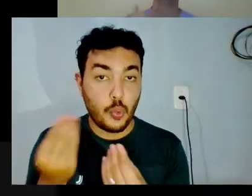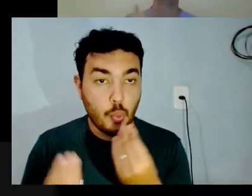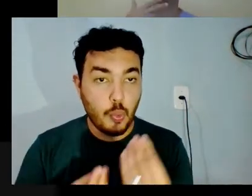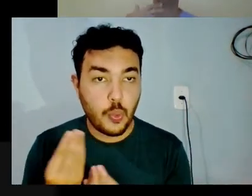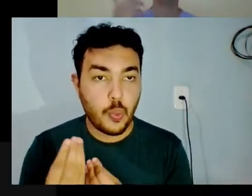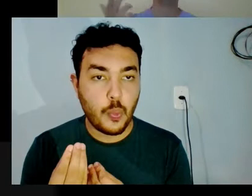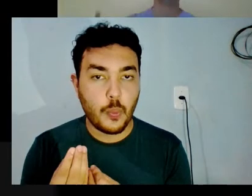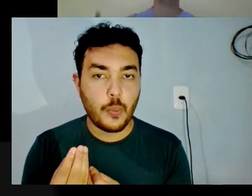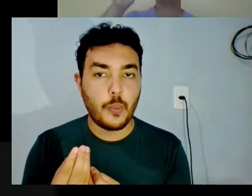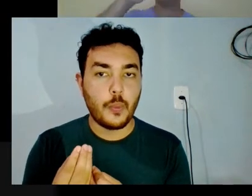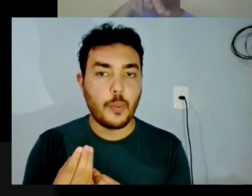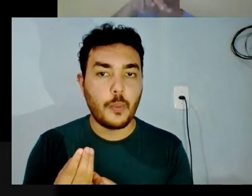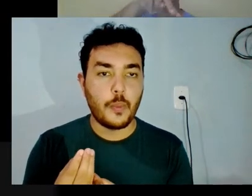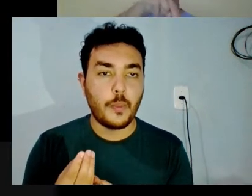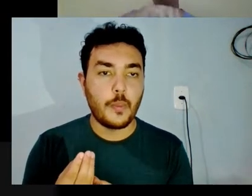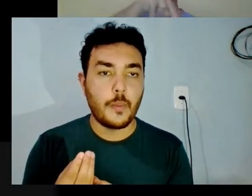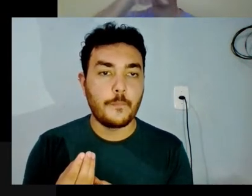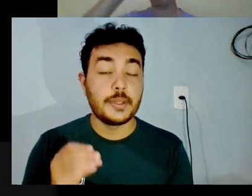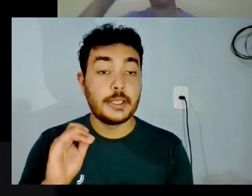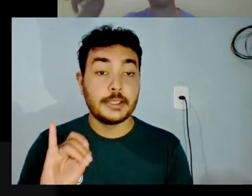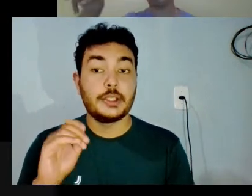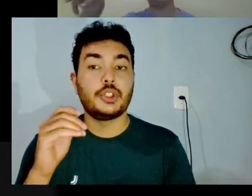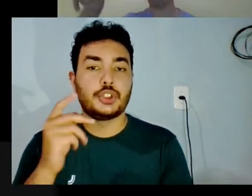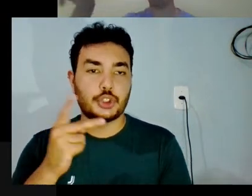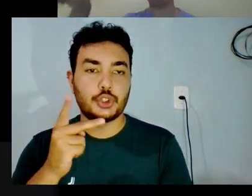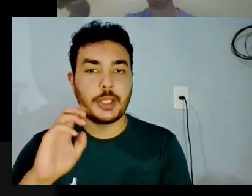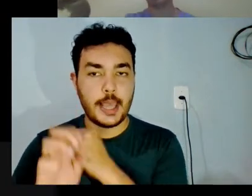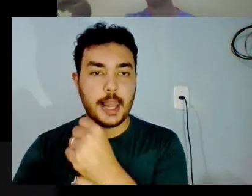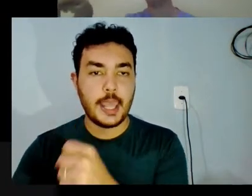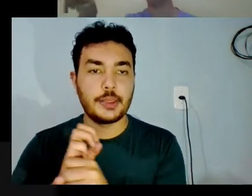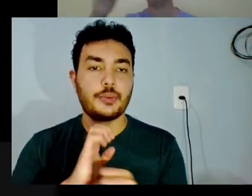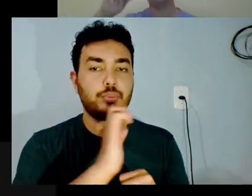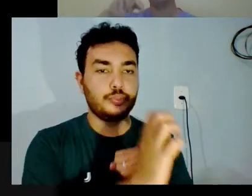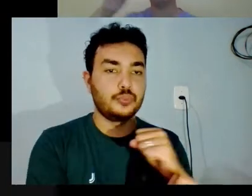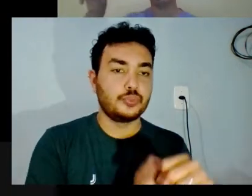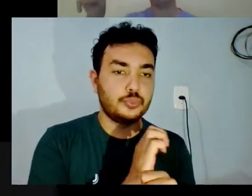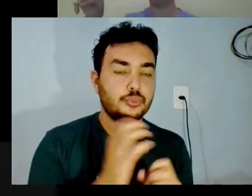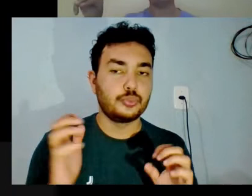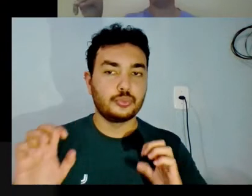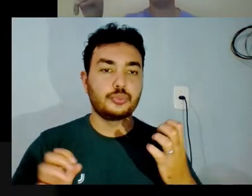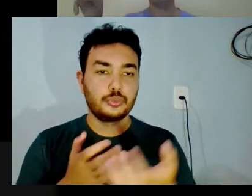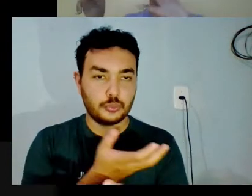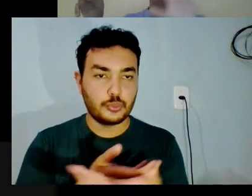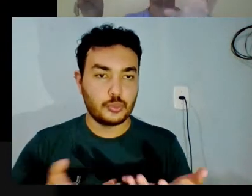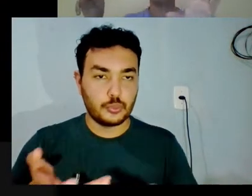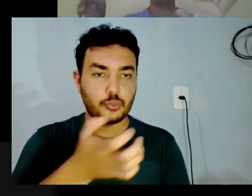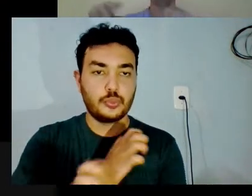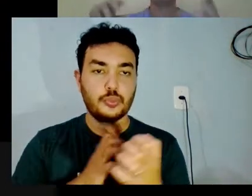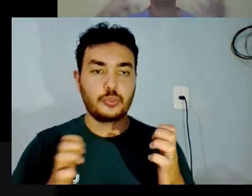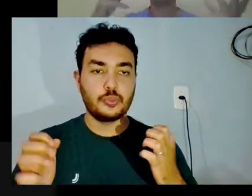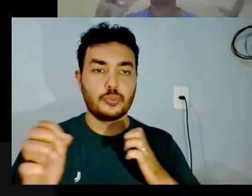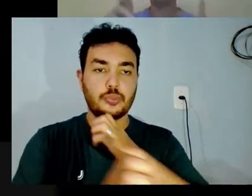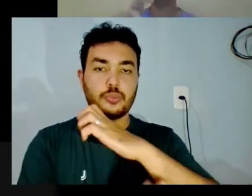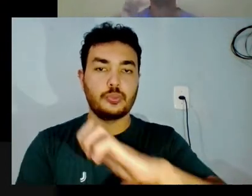caráter iônico, por quê? Porque, teoricamente, se os dois elétrons estão ocupando um outro átomo, né, o átomo B, por exemplo, teoricamente